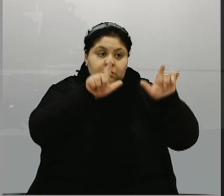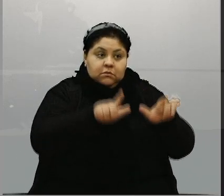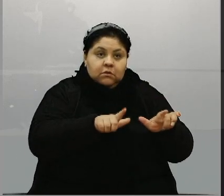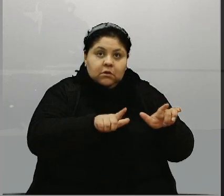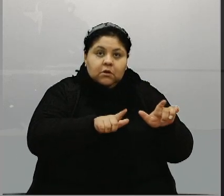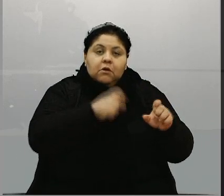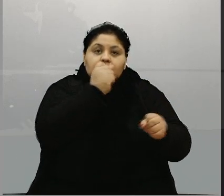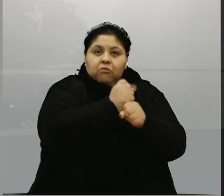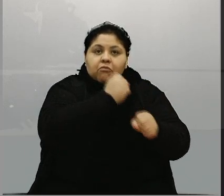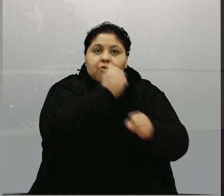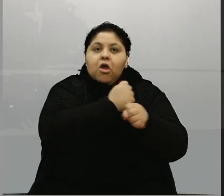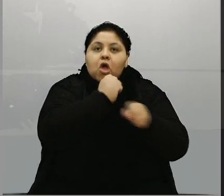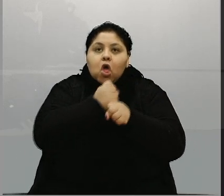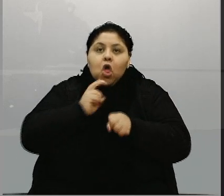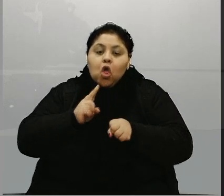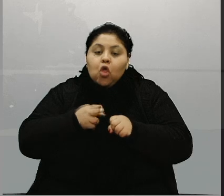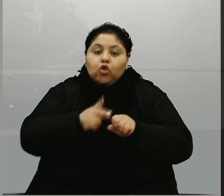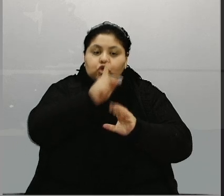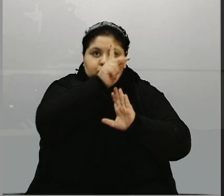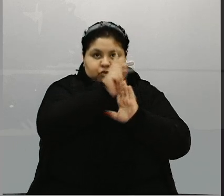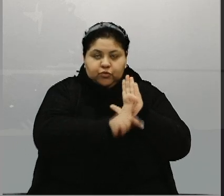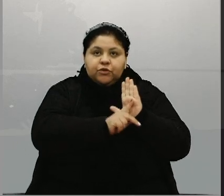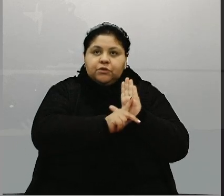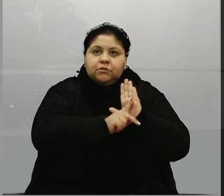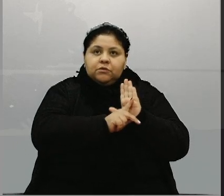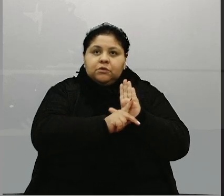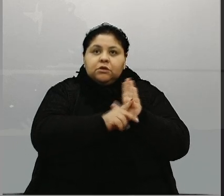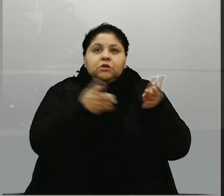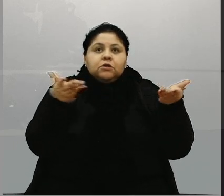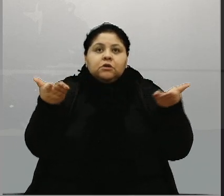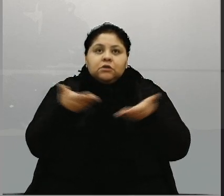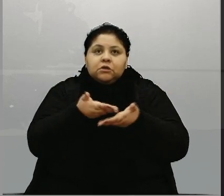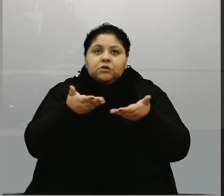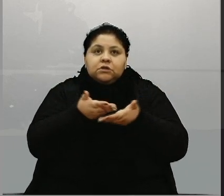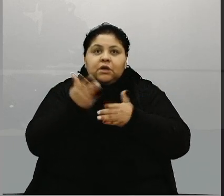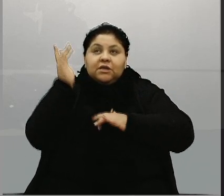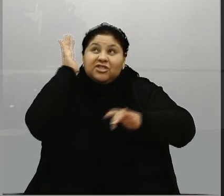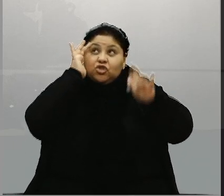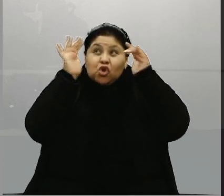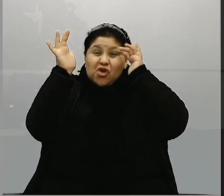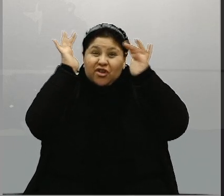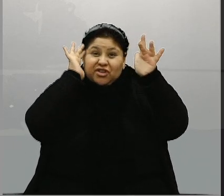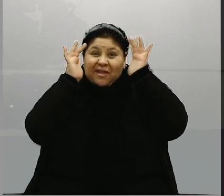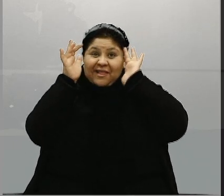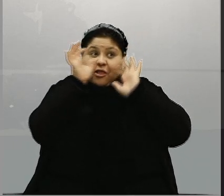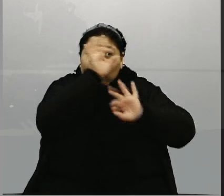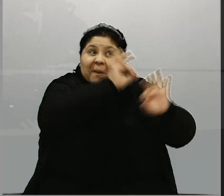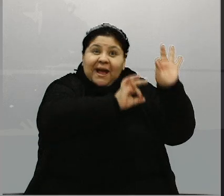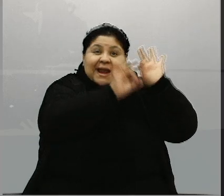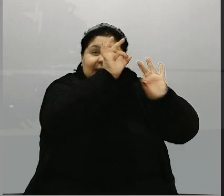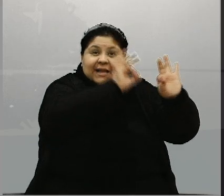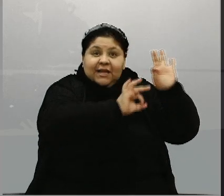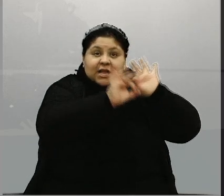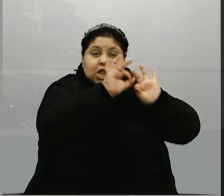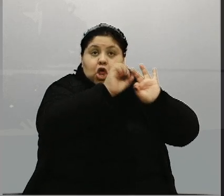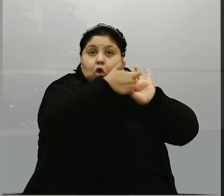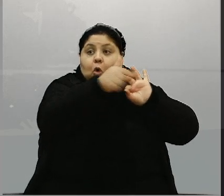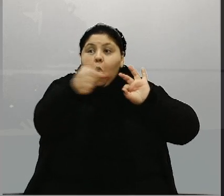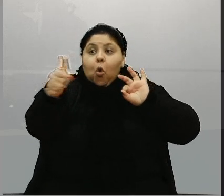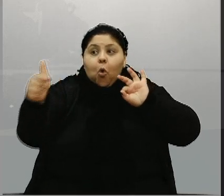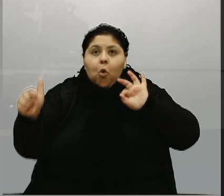reformando, continuaremos com os projetos que já realizamos e já estamos sonhando, queridos, e planejando outros que